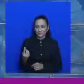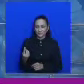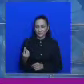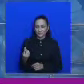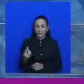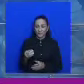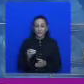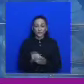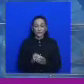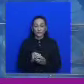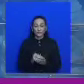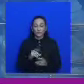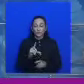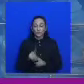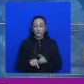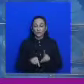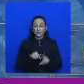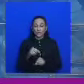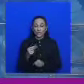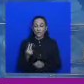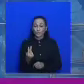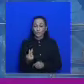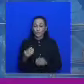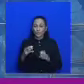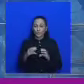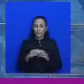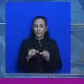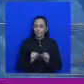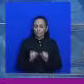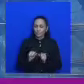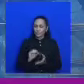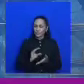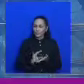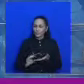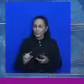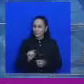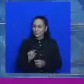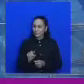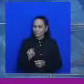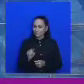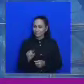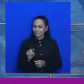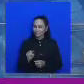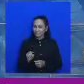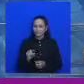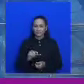Faltando somente 2 bolas. Pode ser prêmio para você.